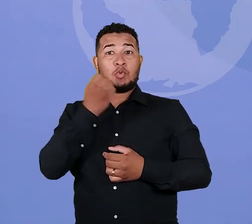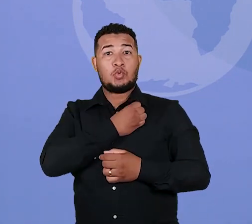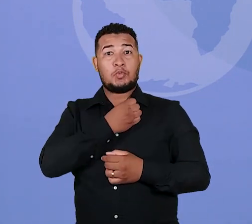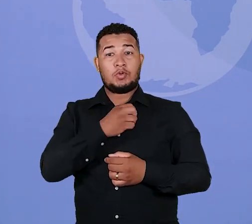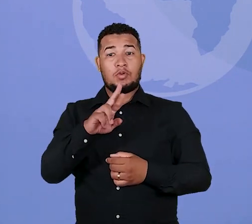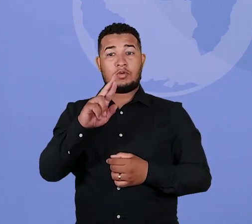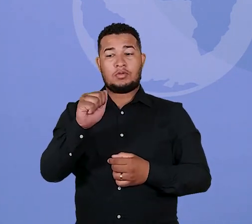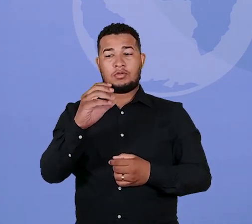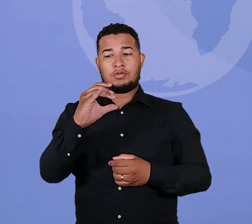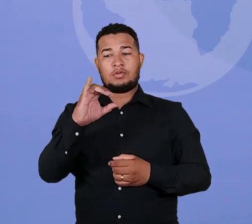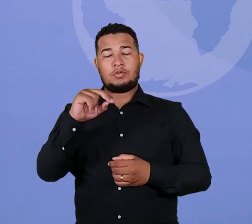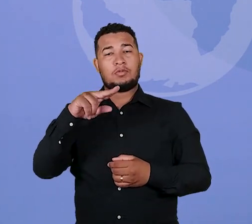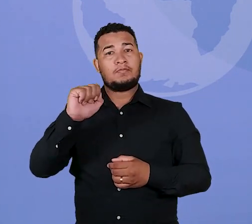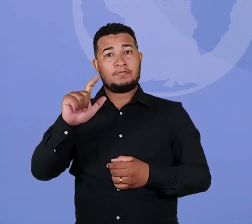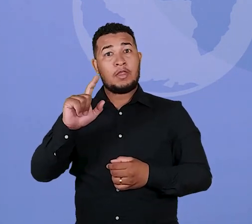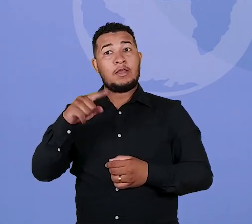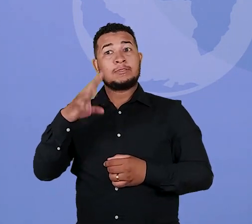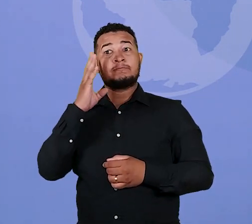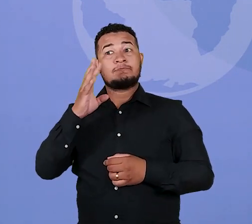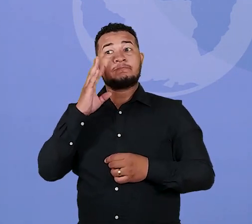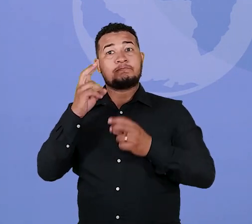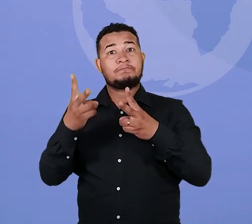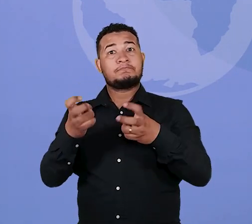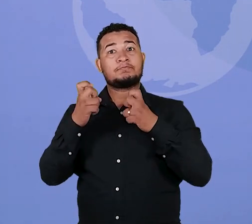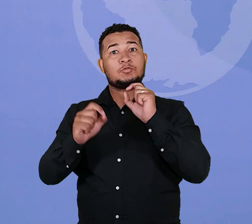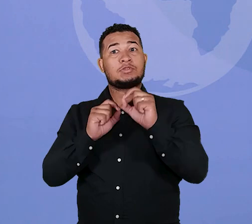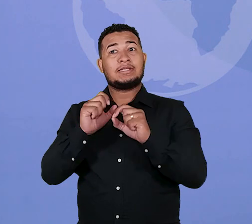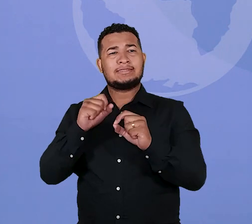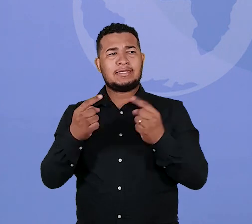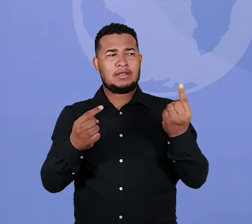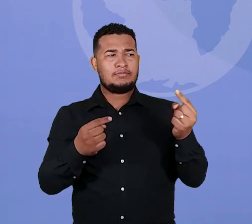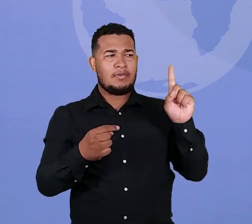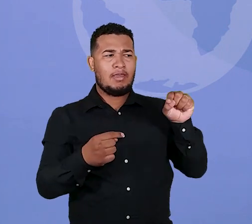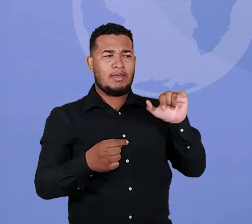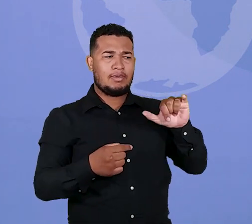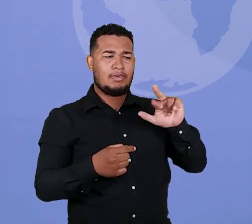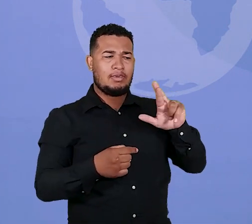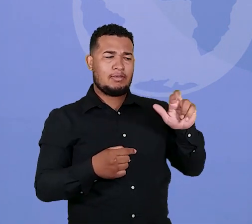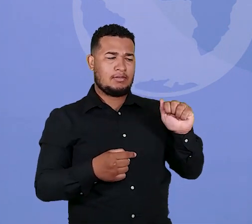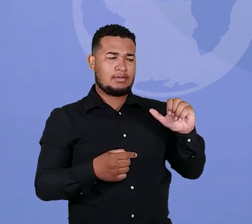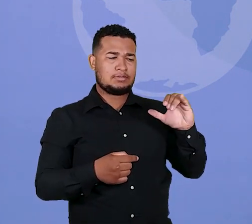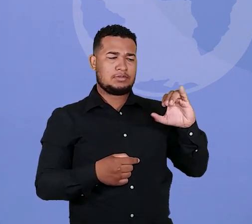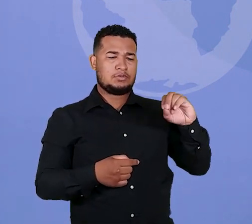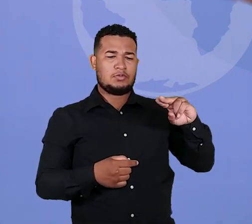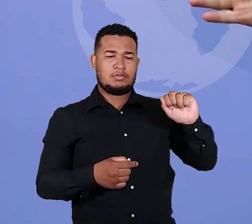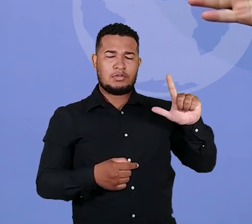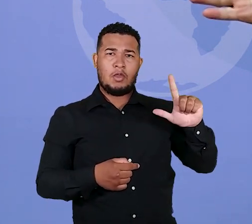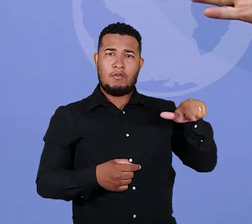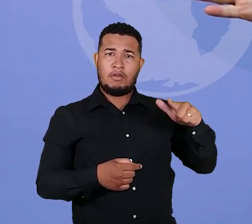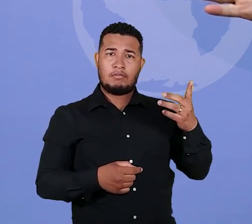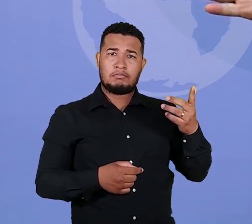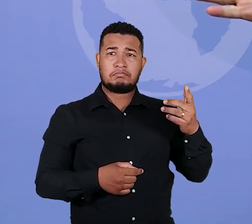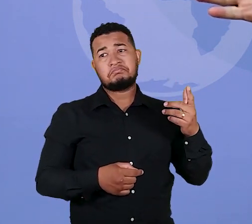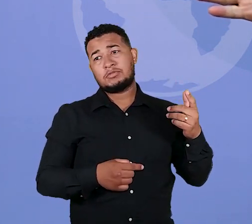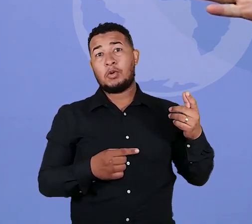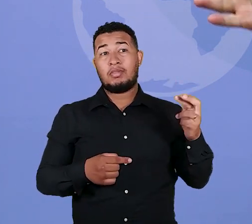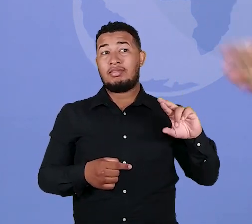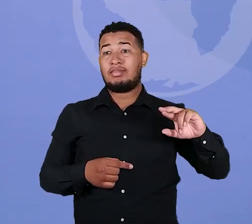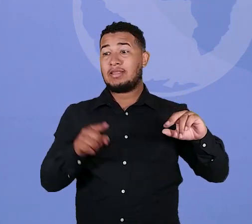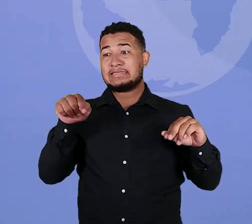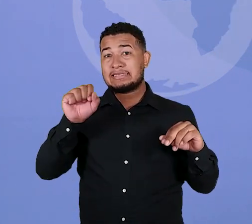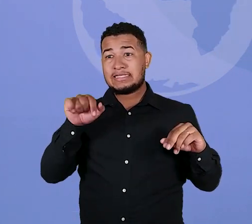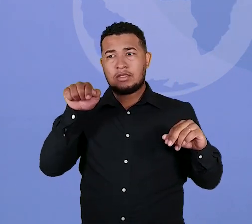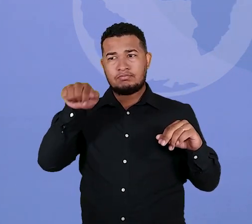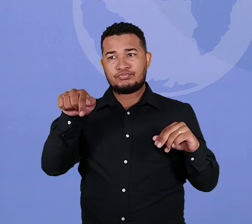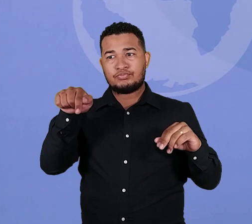é racional, é bacana que você perceba se ele é irracional. Como eu havia falado, se ele for irracional, ele não